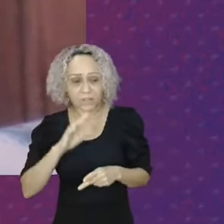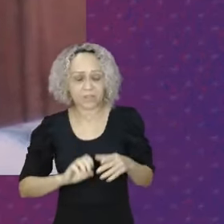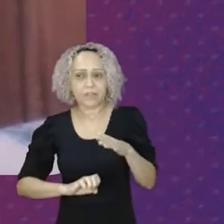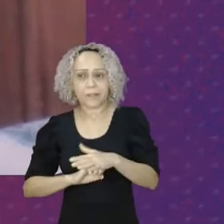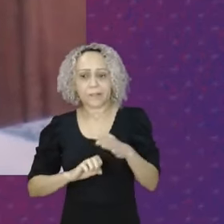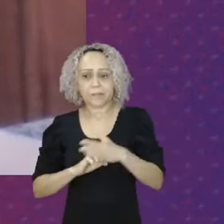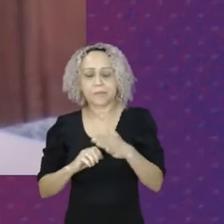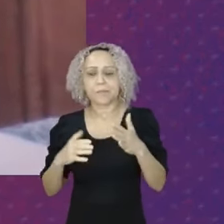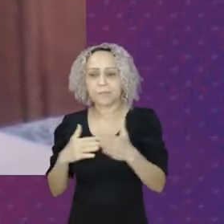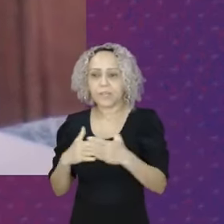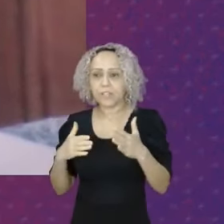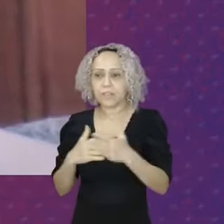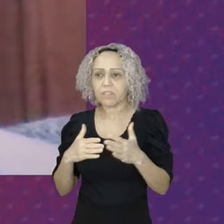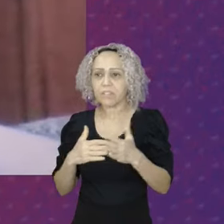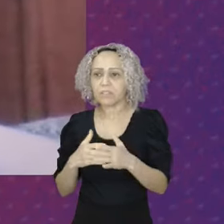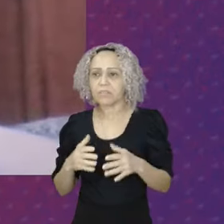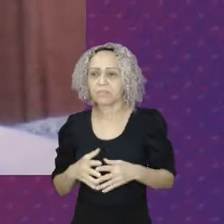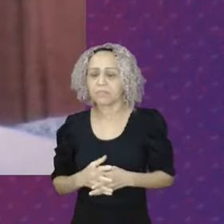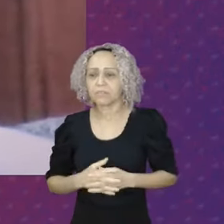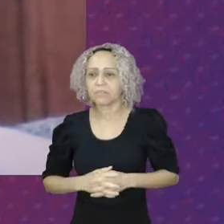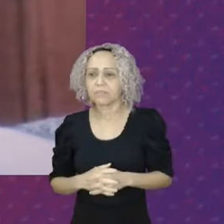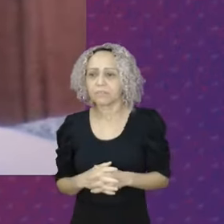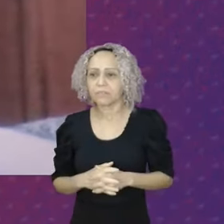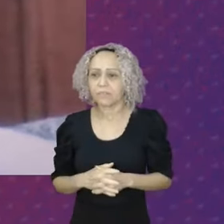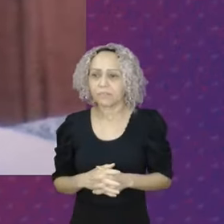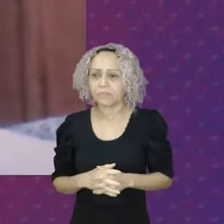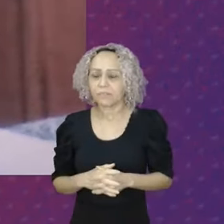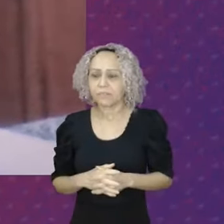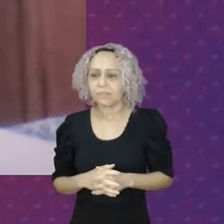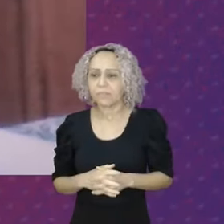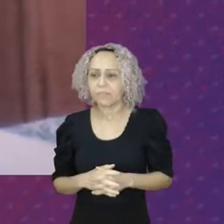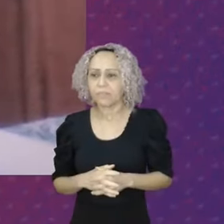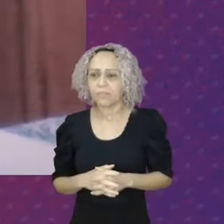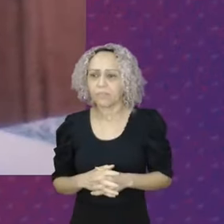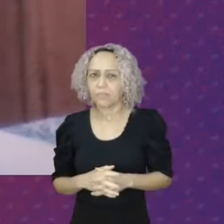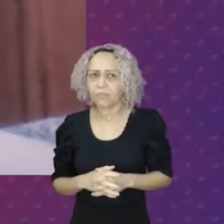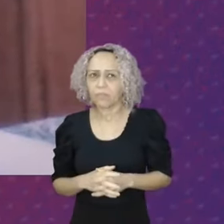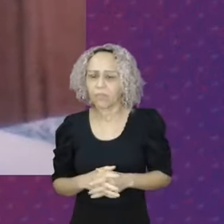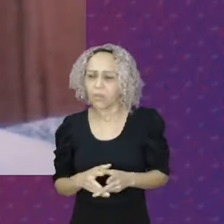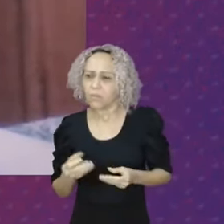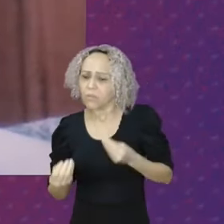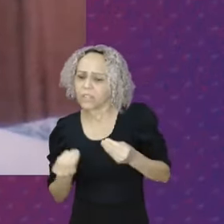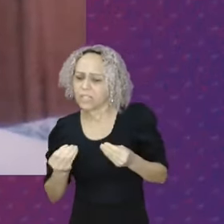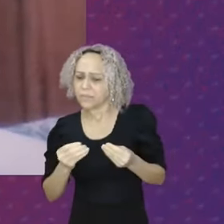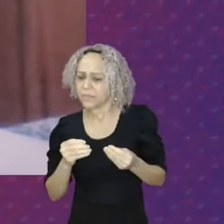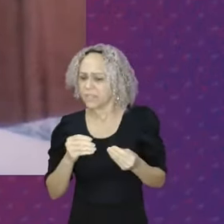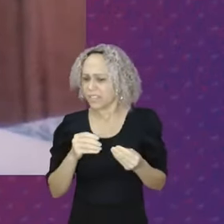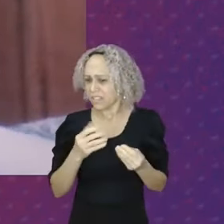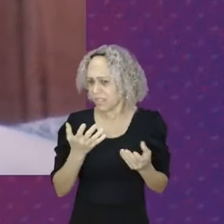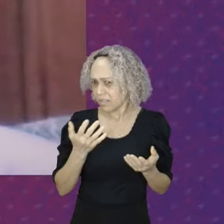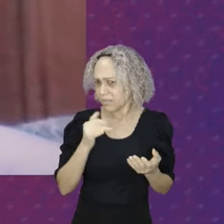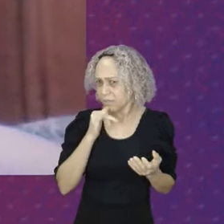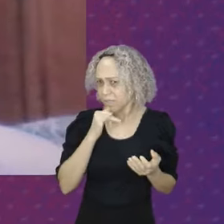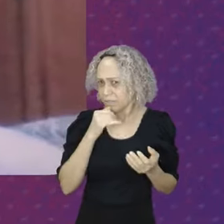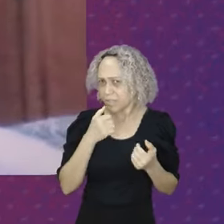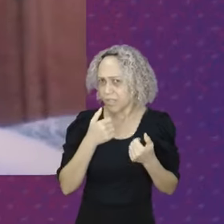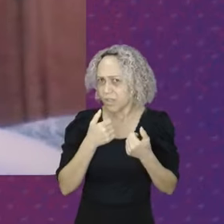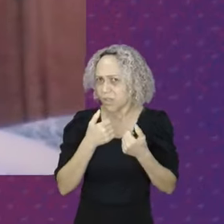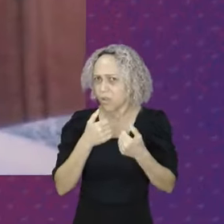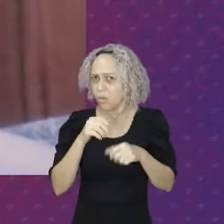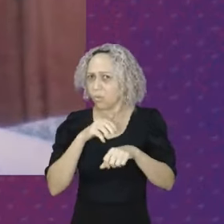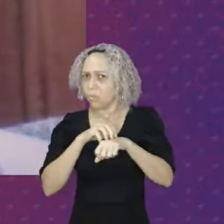produtos industrializados principalmente eh a serer eles adaptados a pessoal com deficiência tipo cadira de roda motorizada